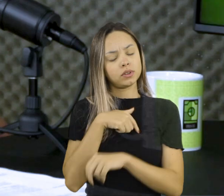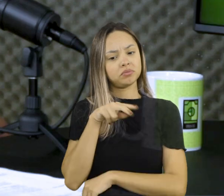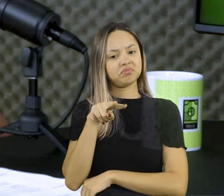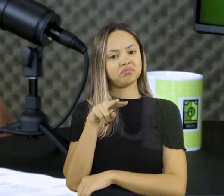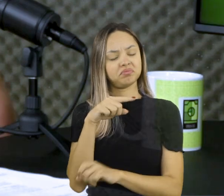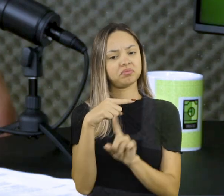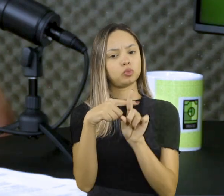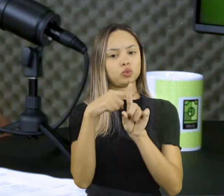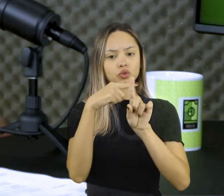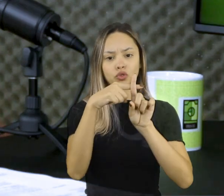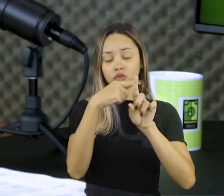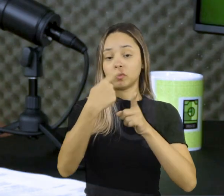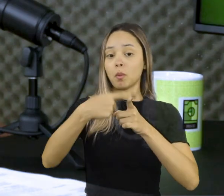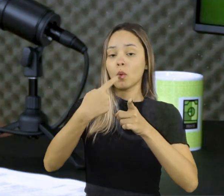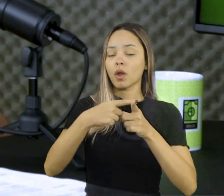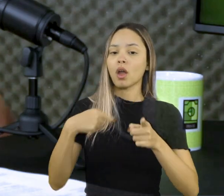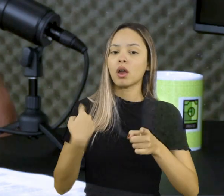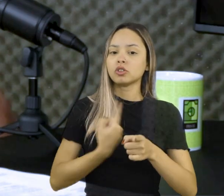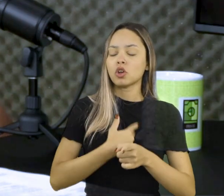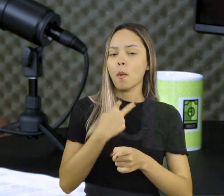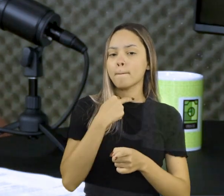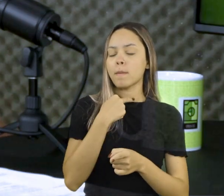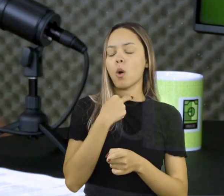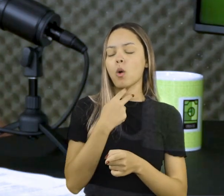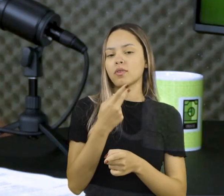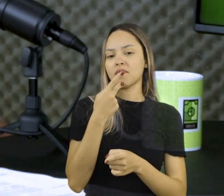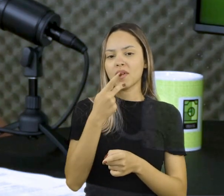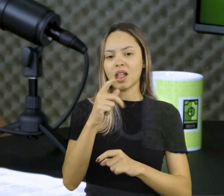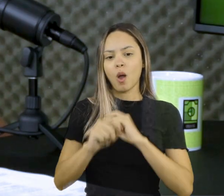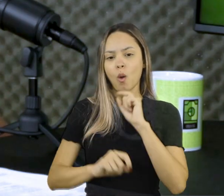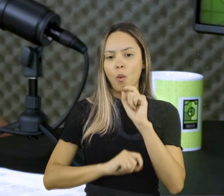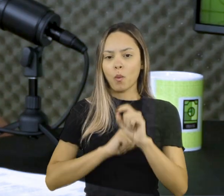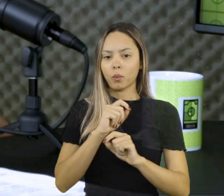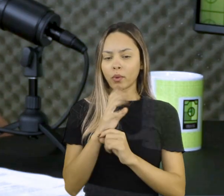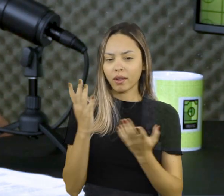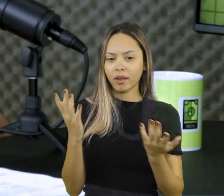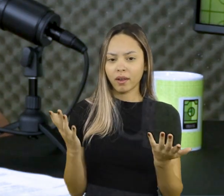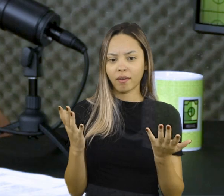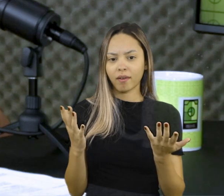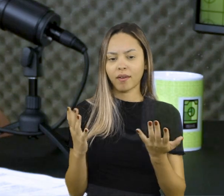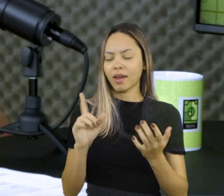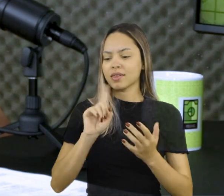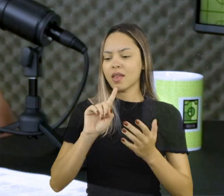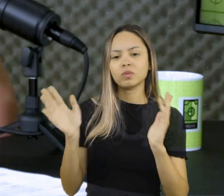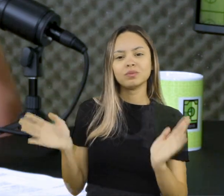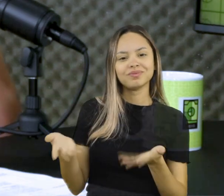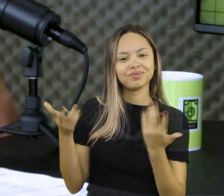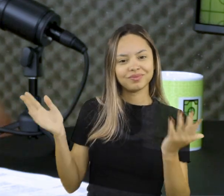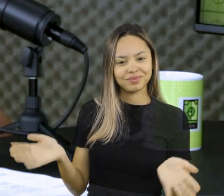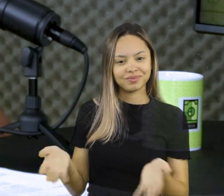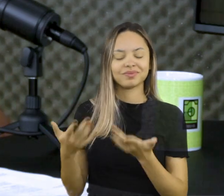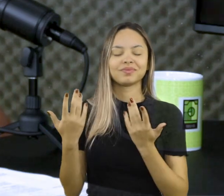significativo, porque você não pode dizer que estava enganado no processo, no público, né? E ainda outro